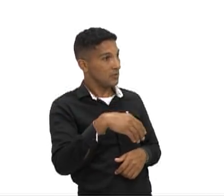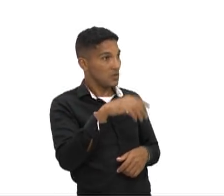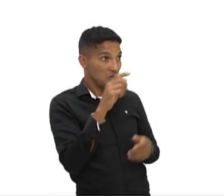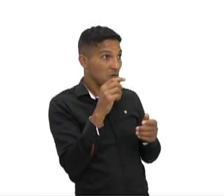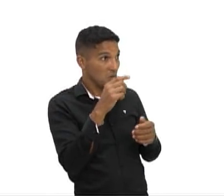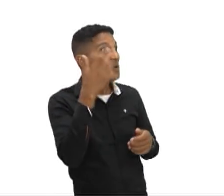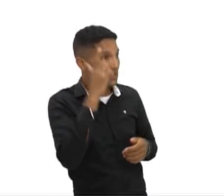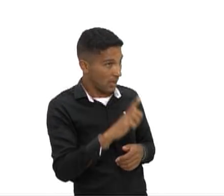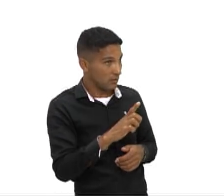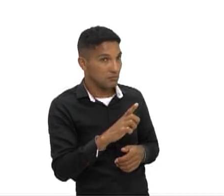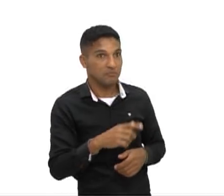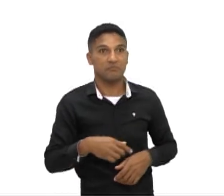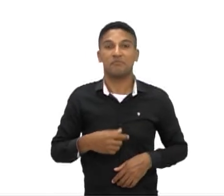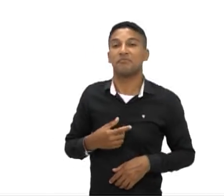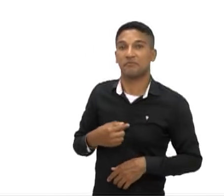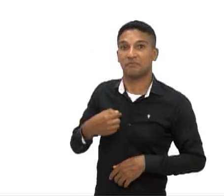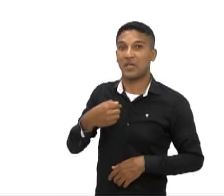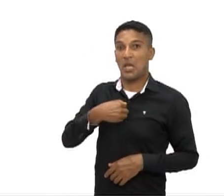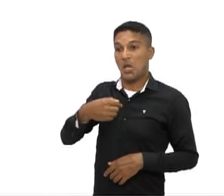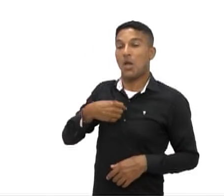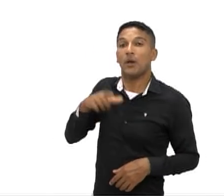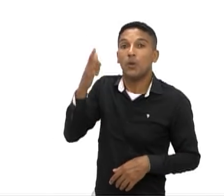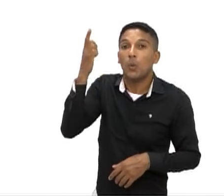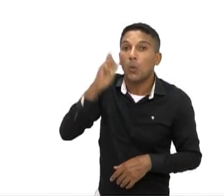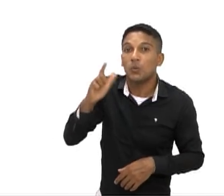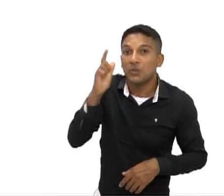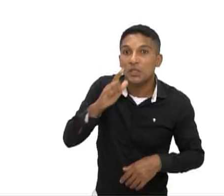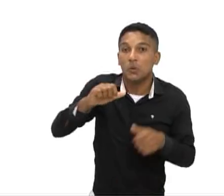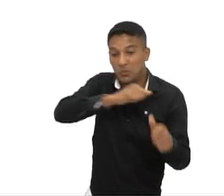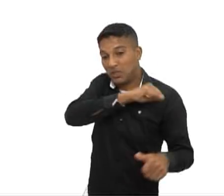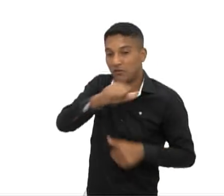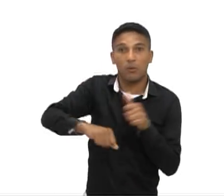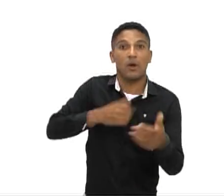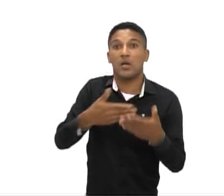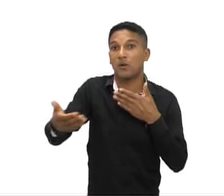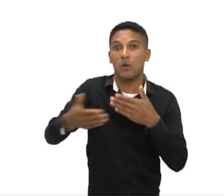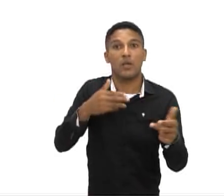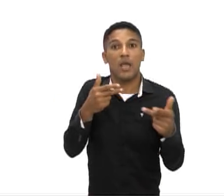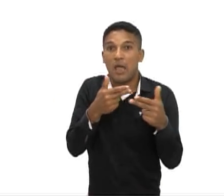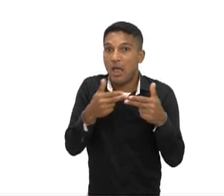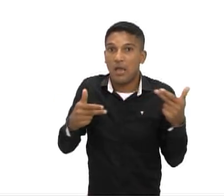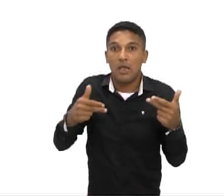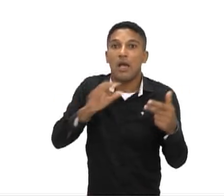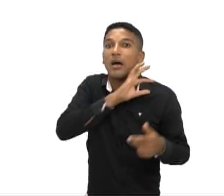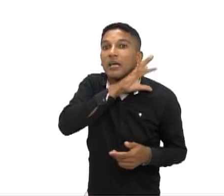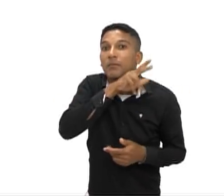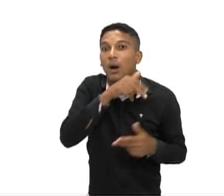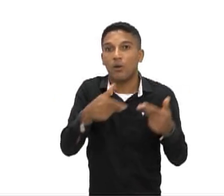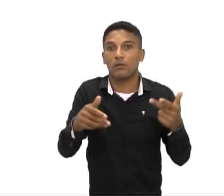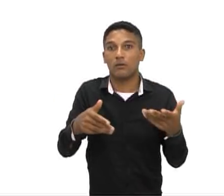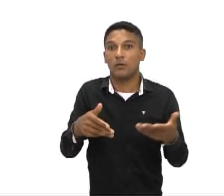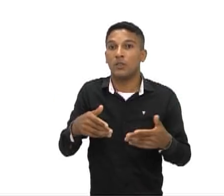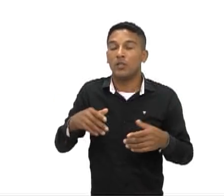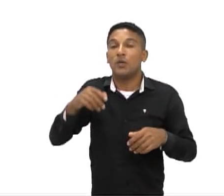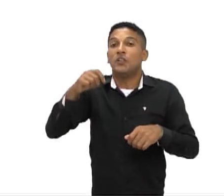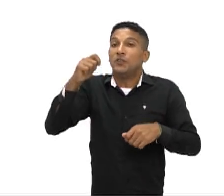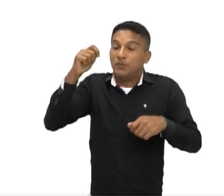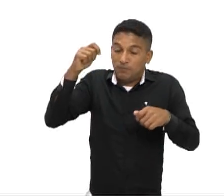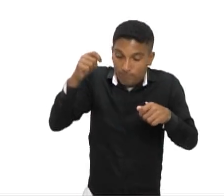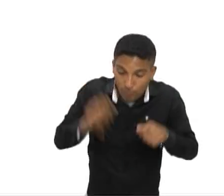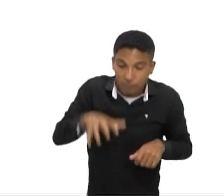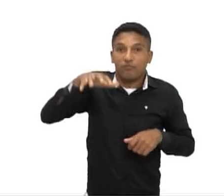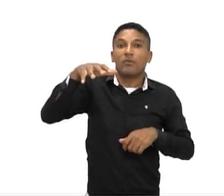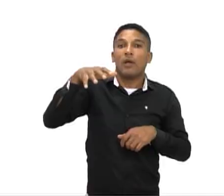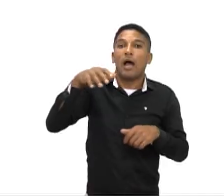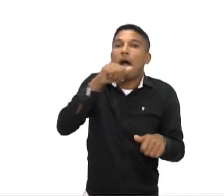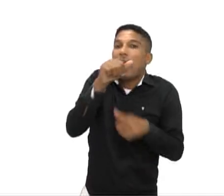Eu consigo me transformar em qualquer animal, ouviu bem? Gritou o mago. E logo ele virou um ratinho, que começou